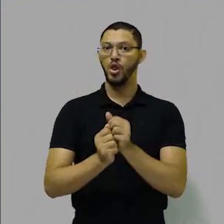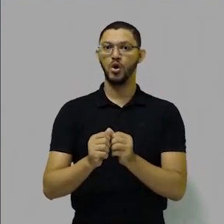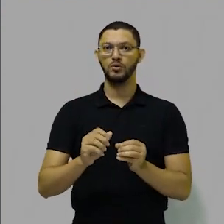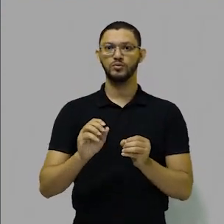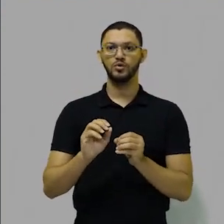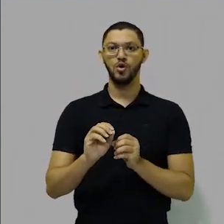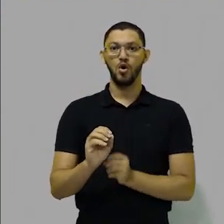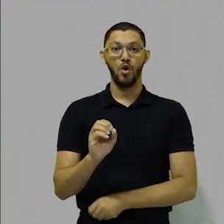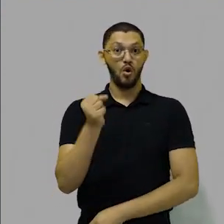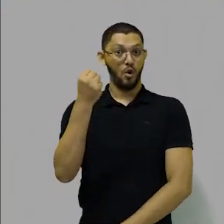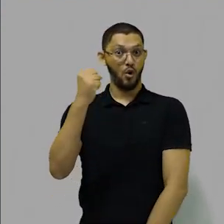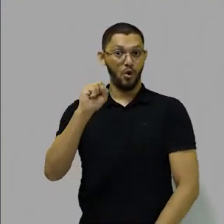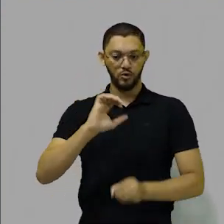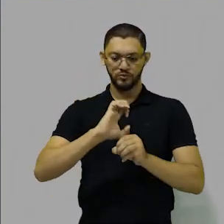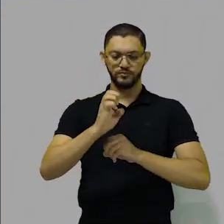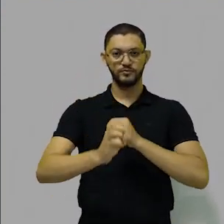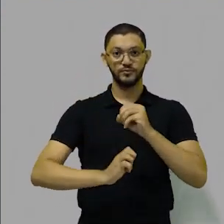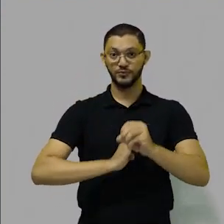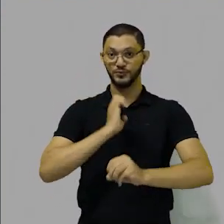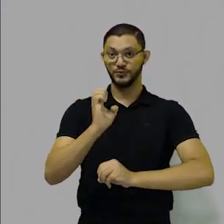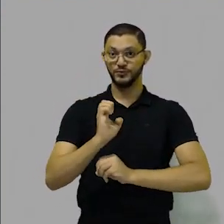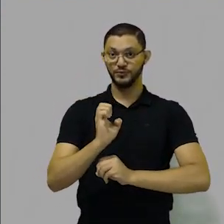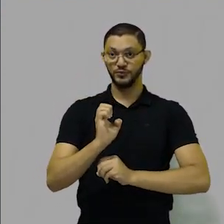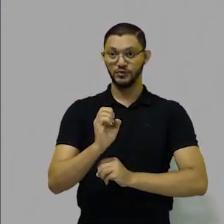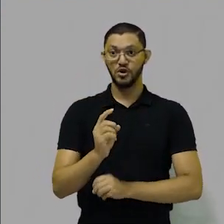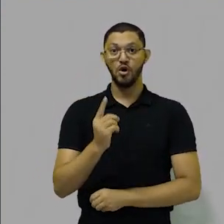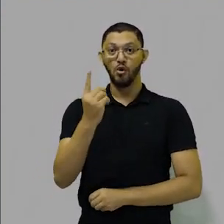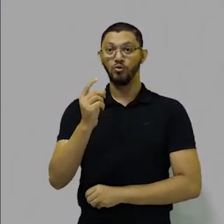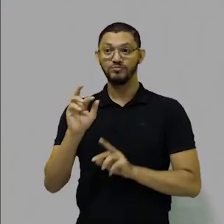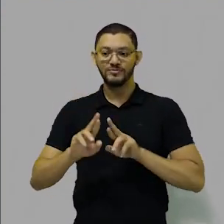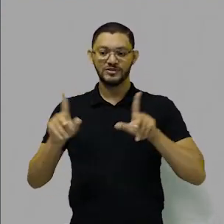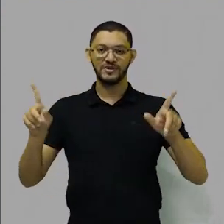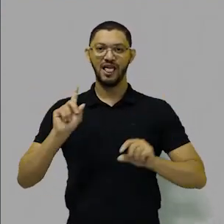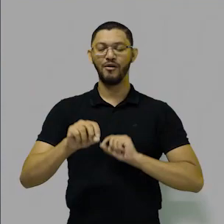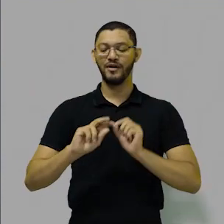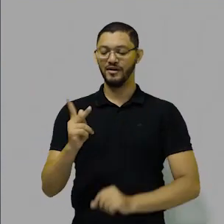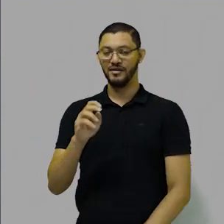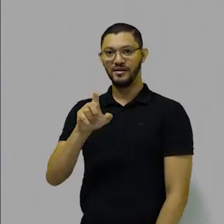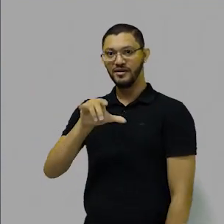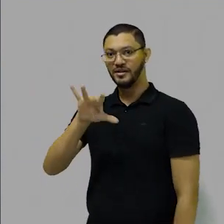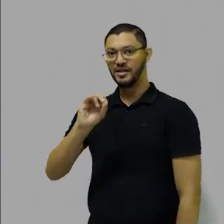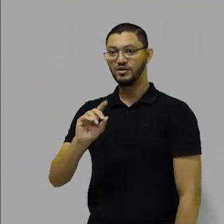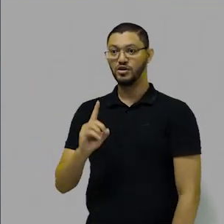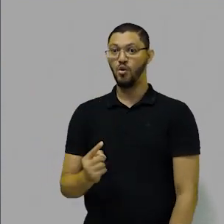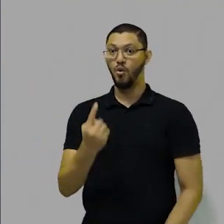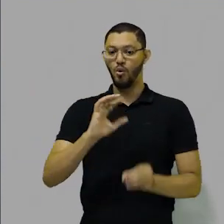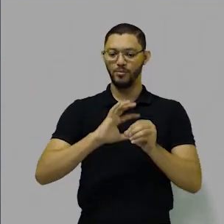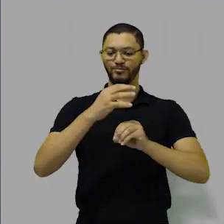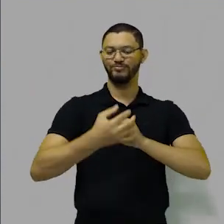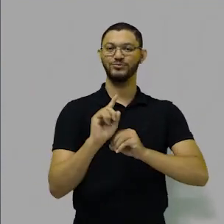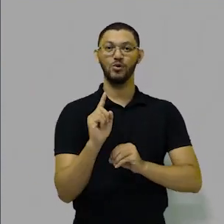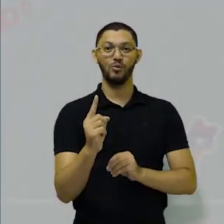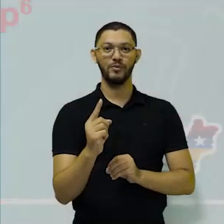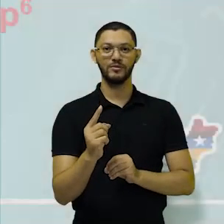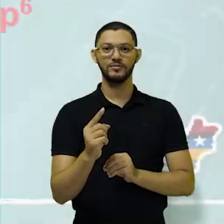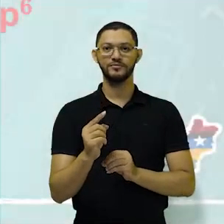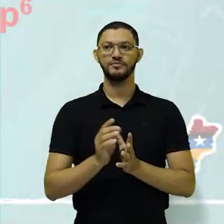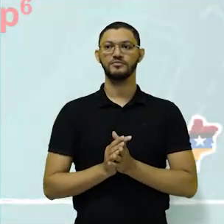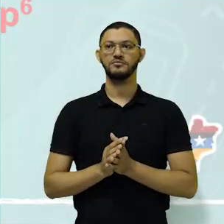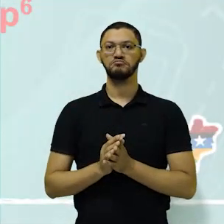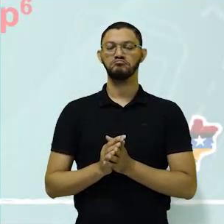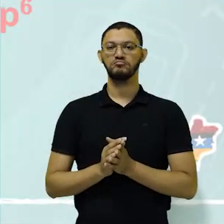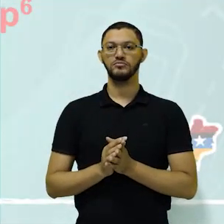8 elétrons, com uma única exceção, que no caso é o hélio. O hélio só tem uma camada, então ele vai ficar completo